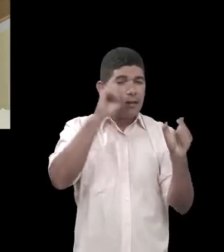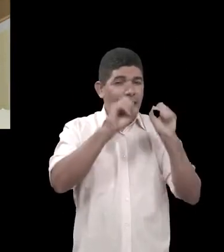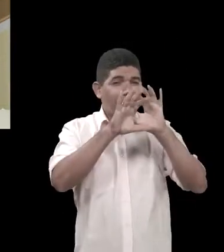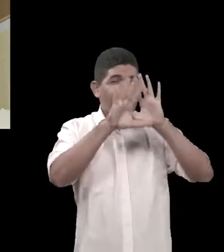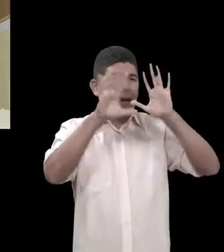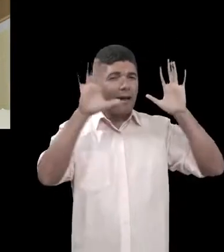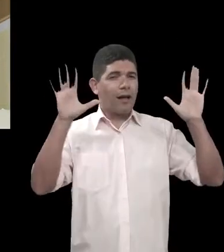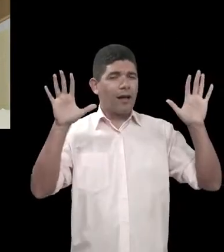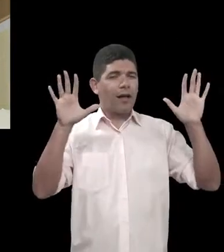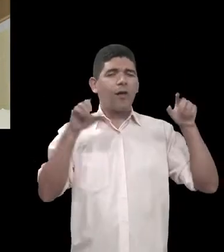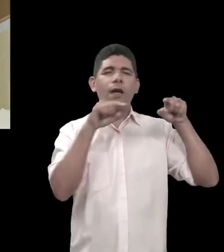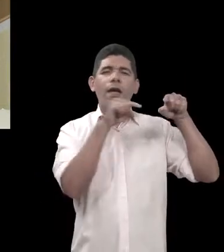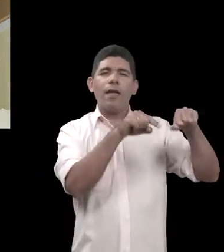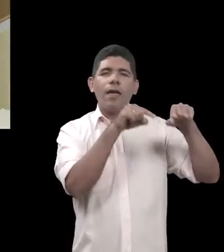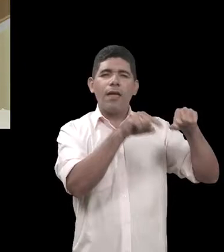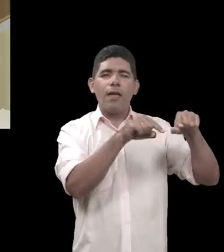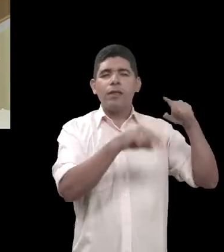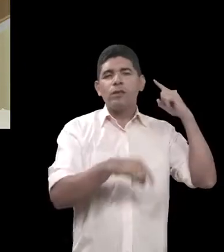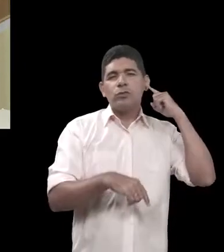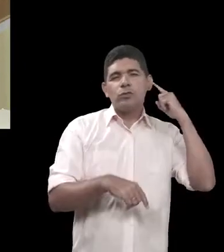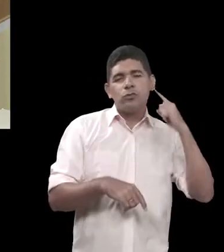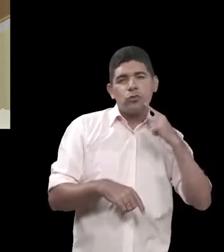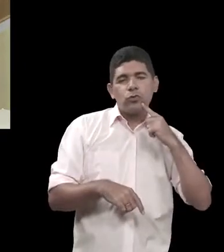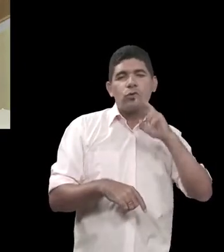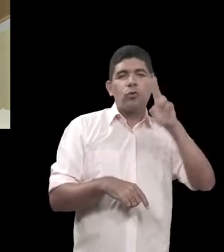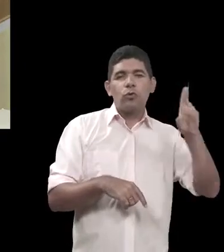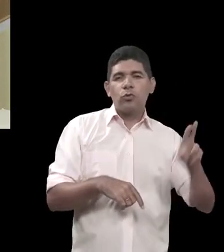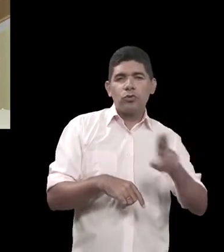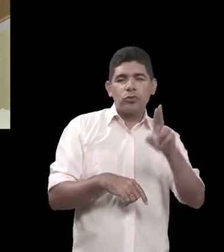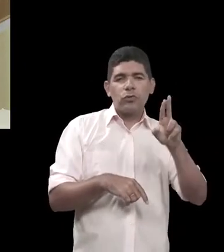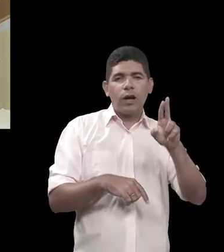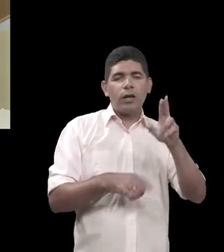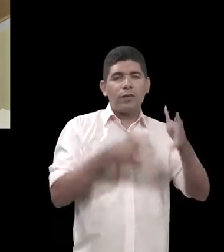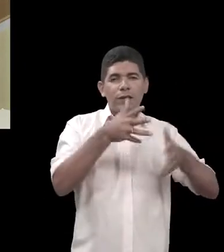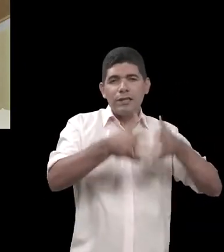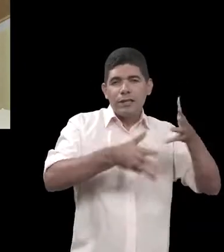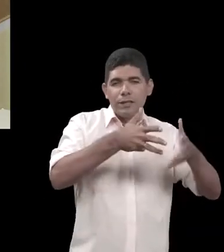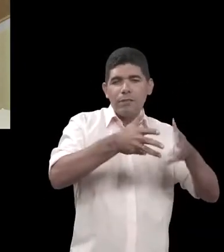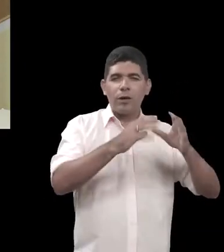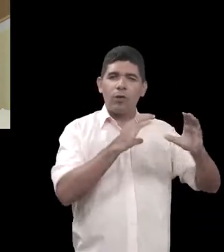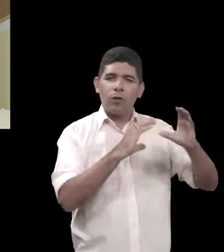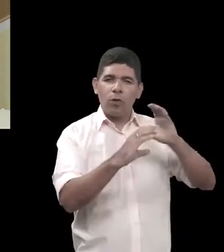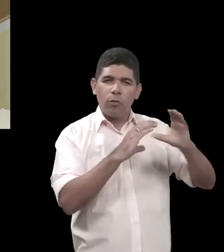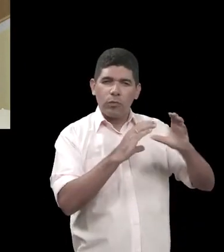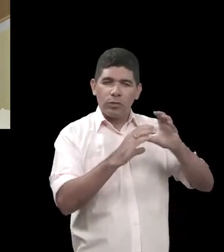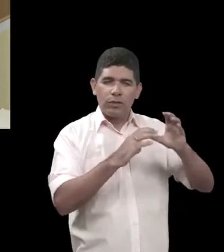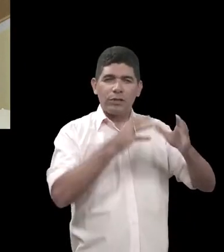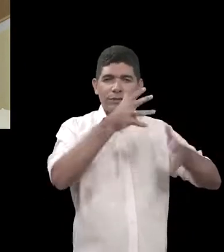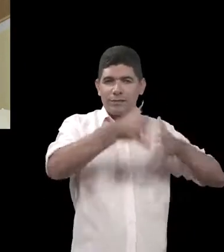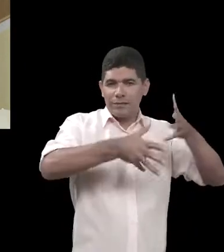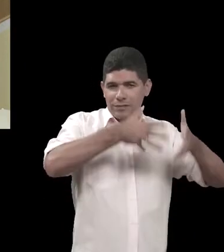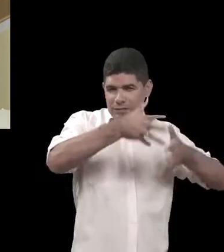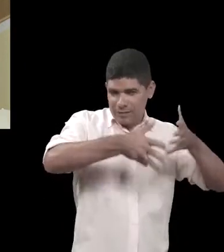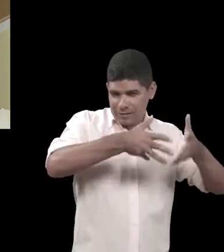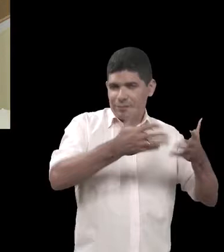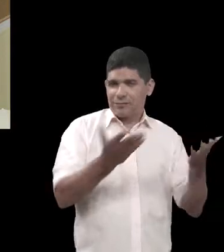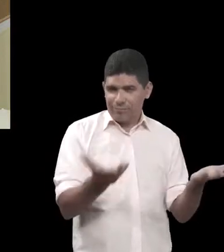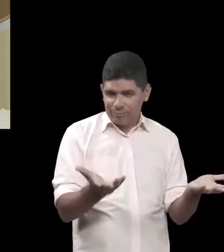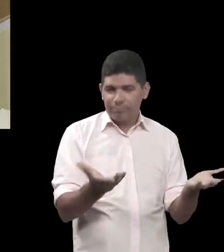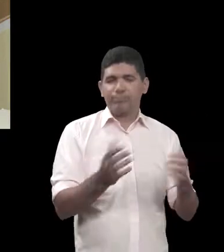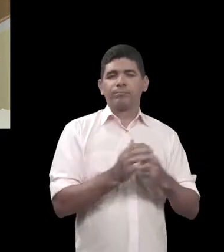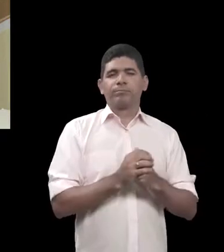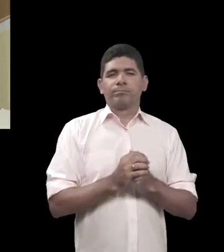é o sujeito que se comunica por língua de sinais, né? Língua brasileira de sinais, a Libras. E